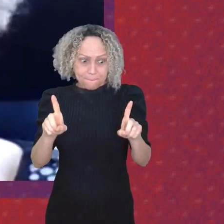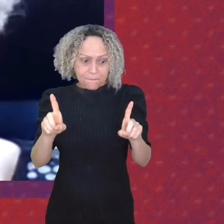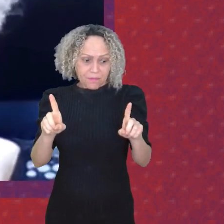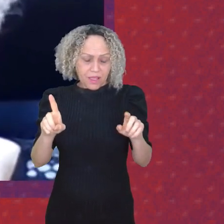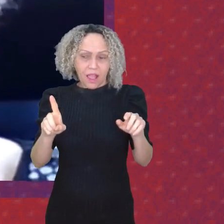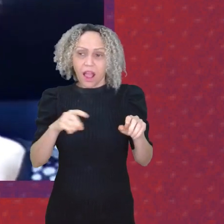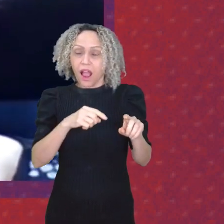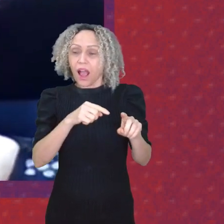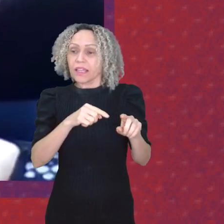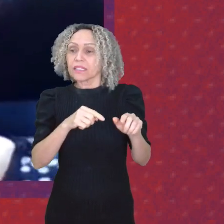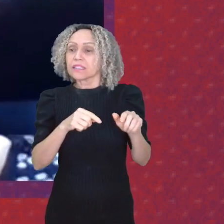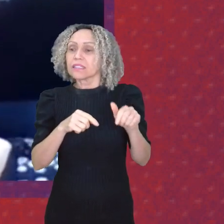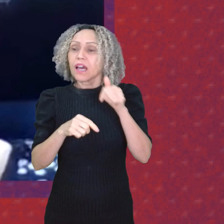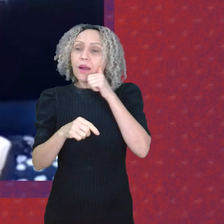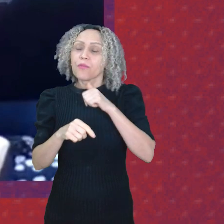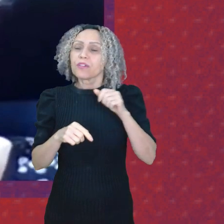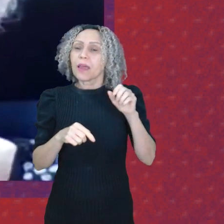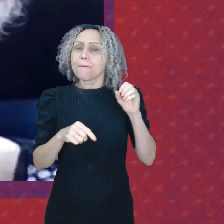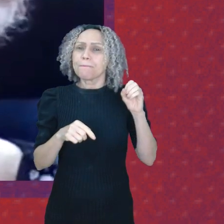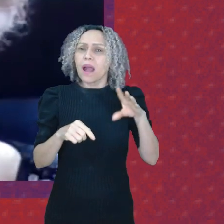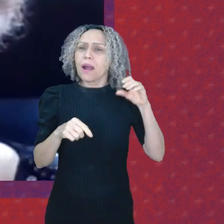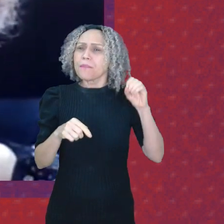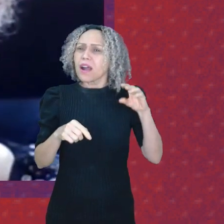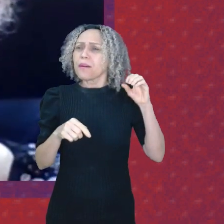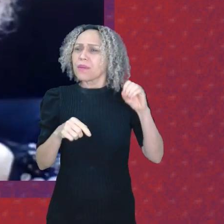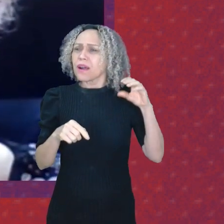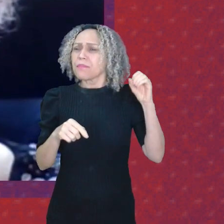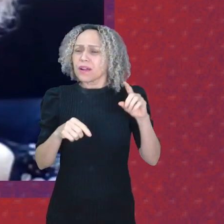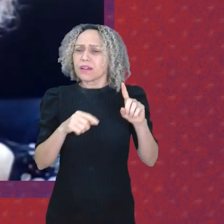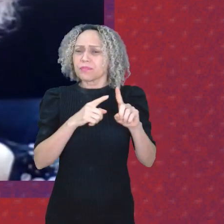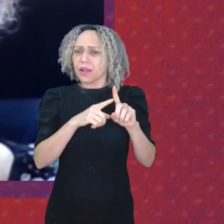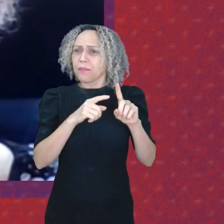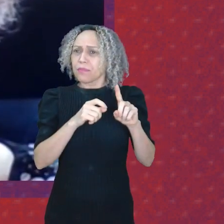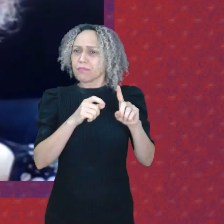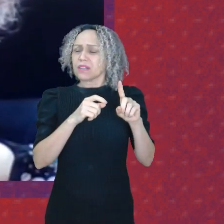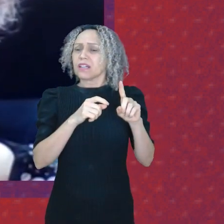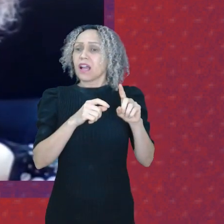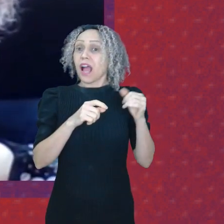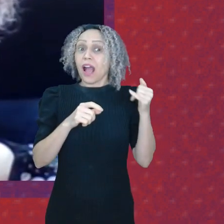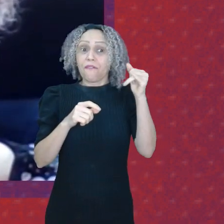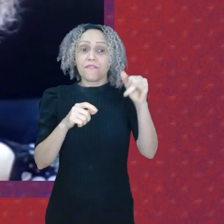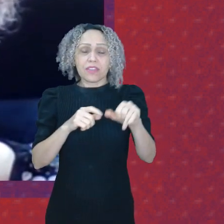está pedindo ajuda.